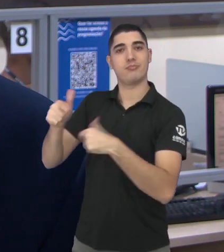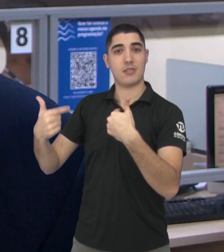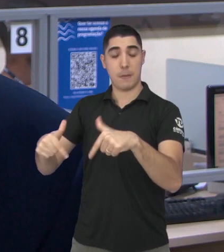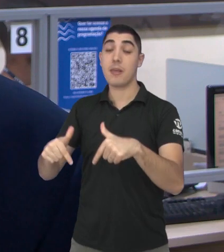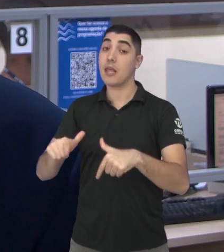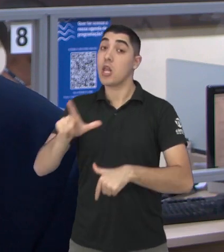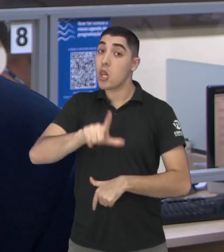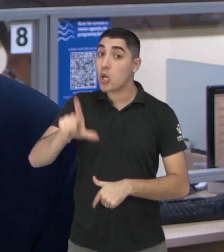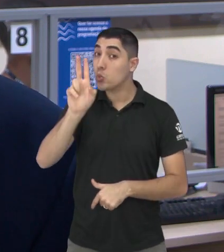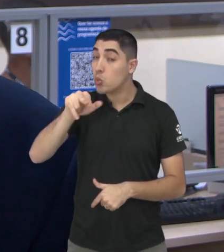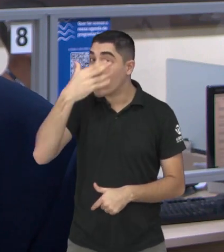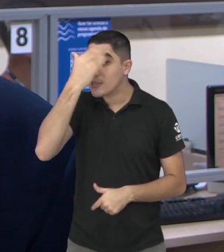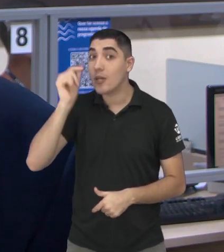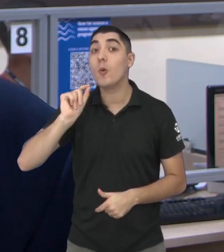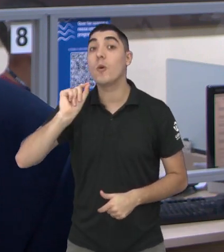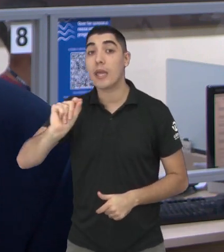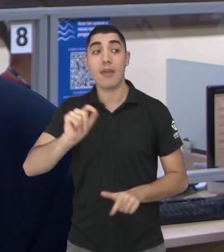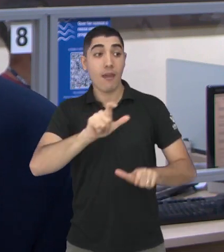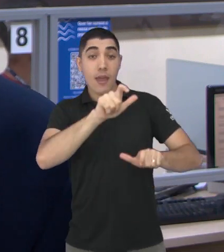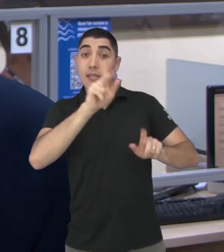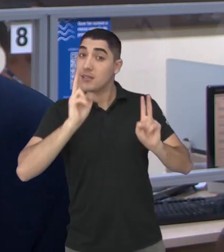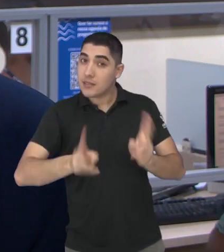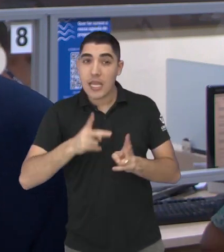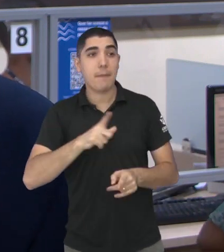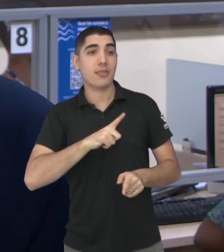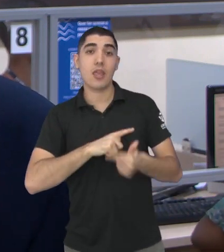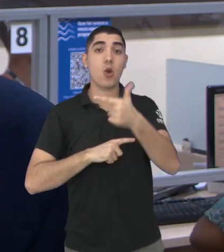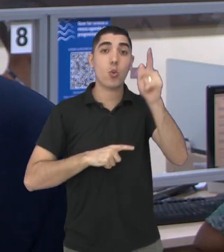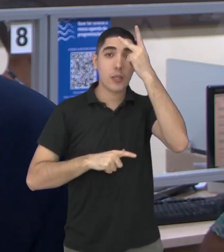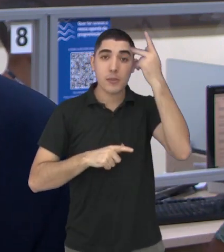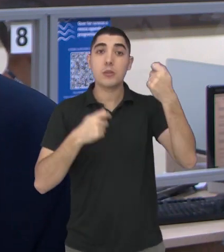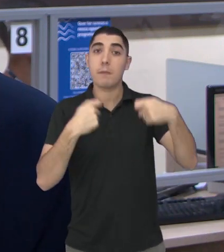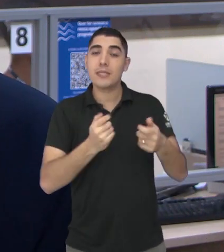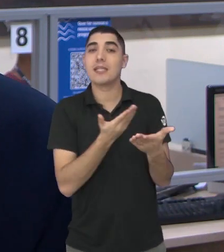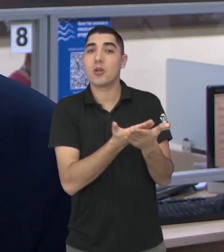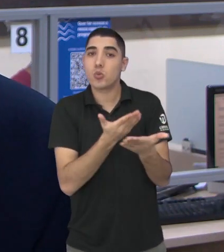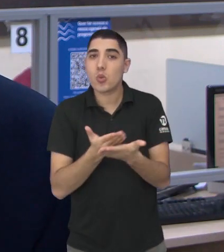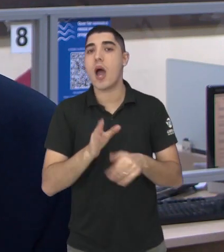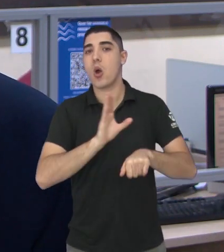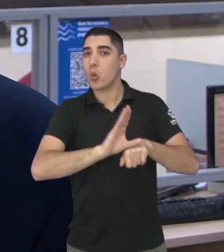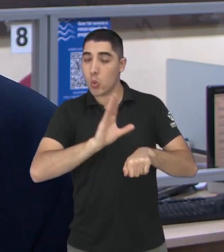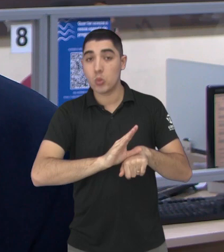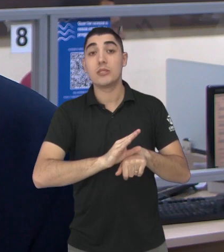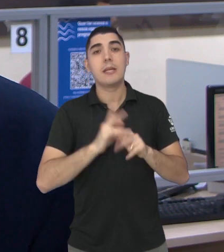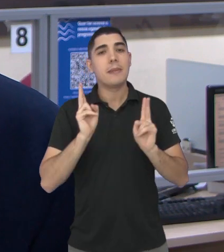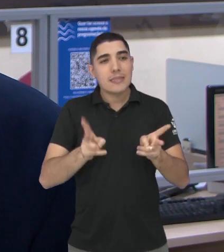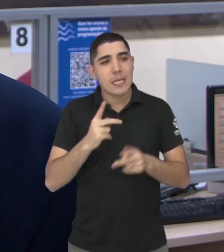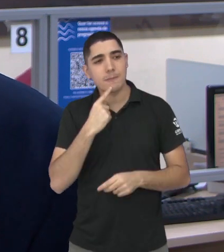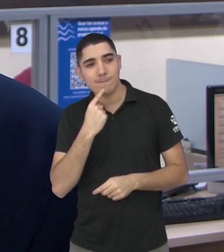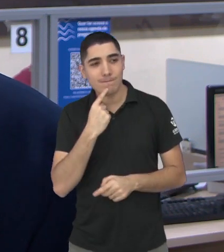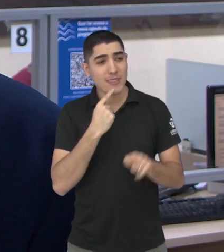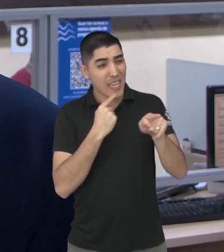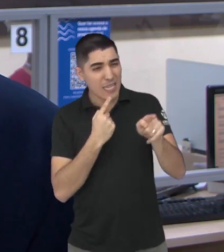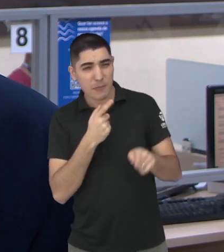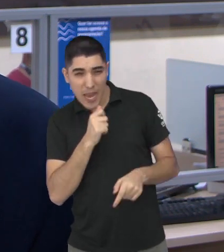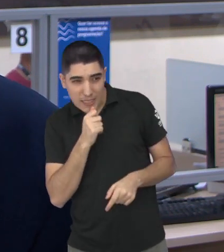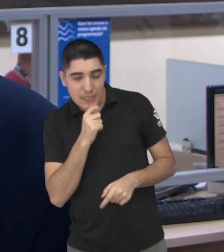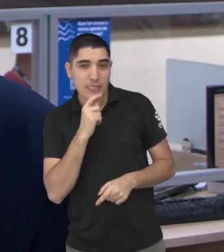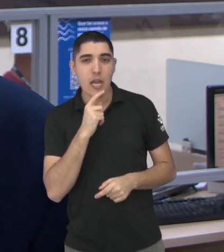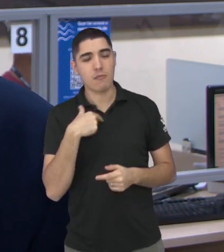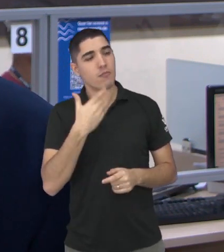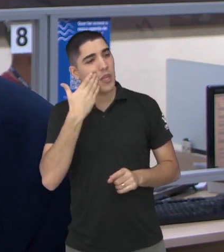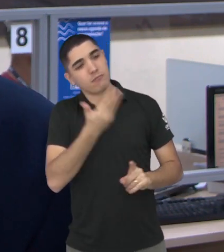apesar dos bons números nunca nos esquecemos tem muita gente ainda precisando de uma colocação profissional de uma vaga sensibilidade